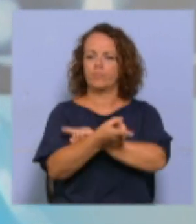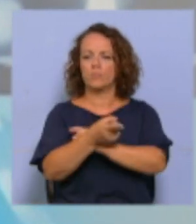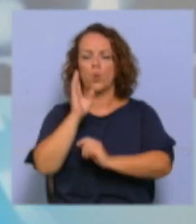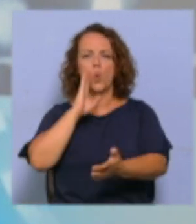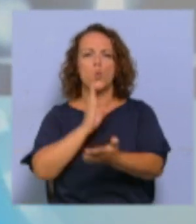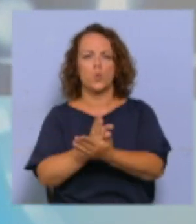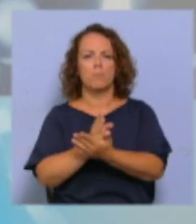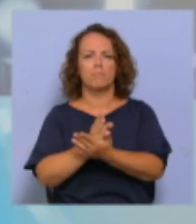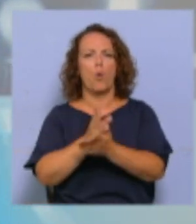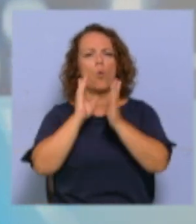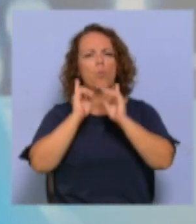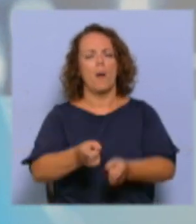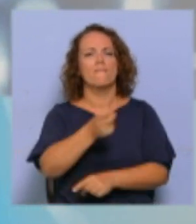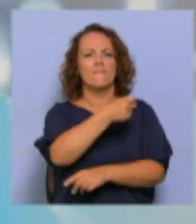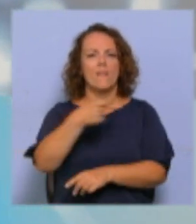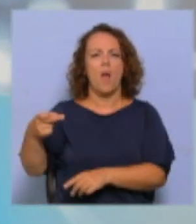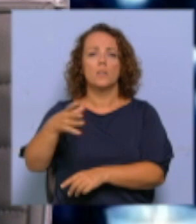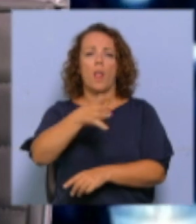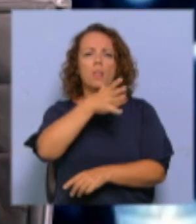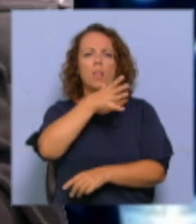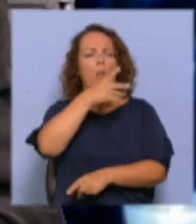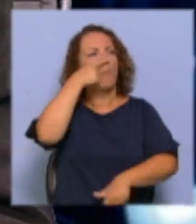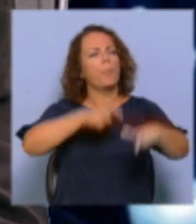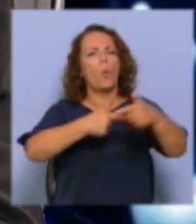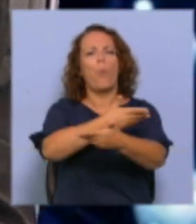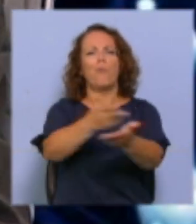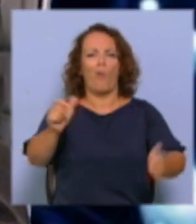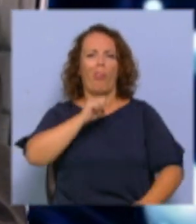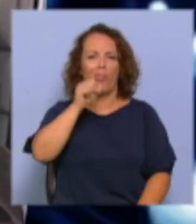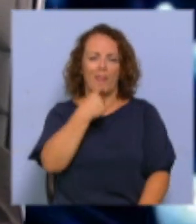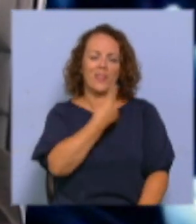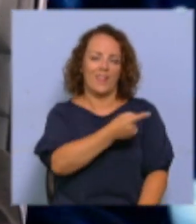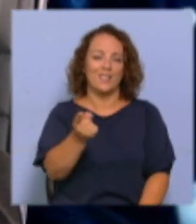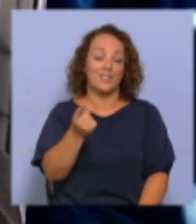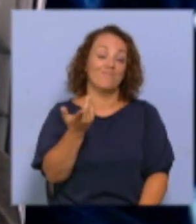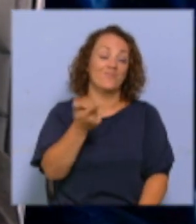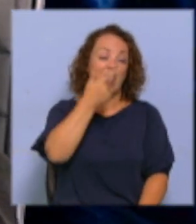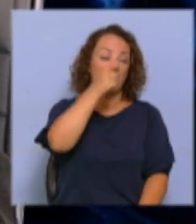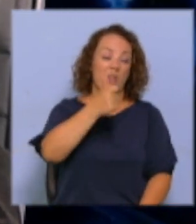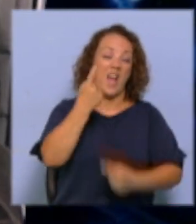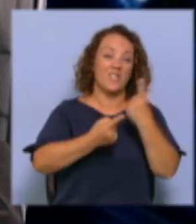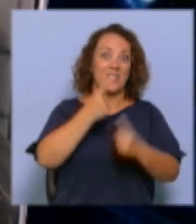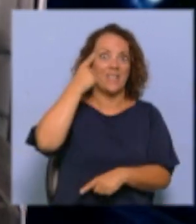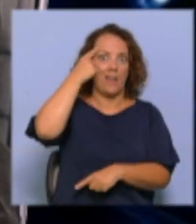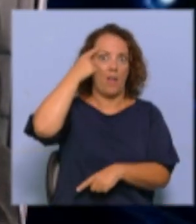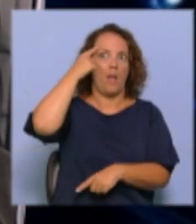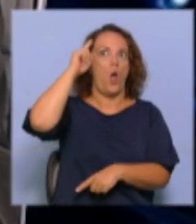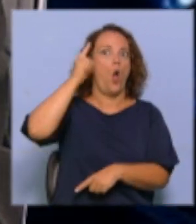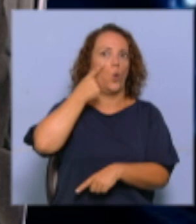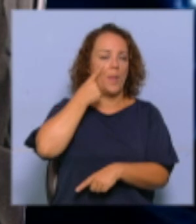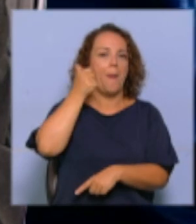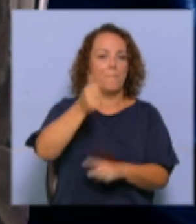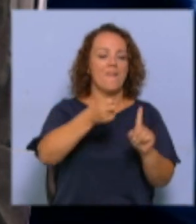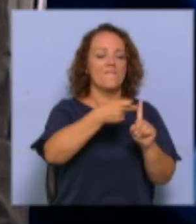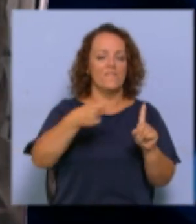popular. Isto é uma frase que se transformou num ditado popular e às vezes as pessoas sabem mais a frase do que o texto do